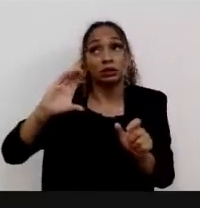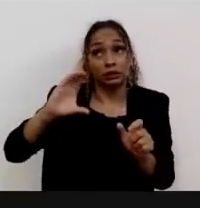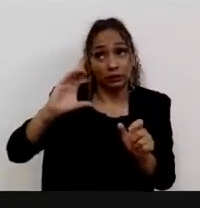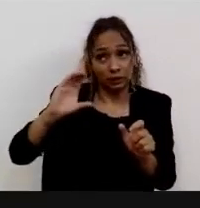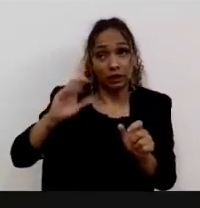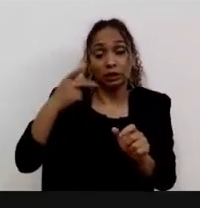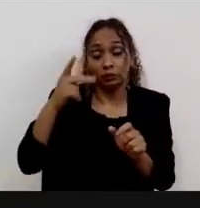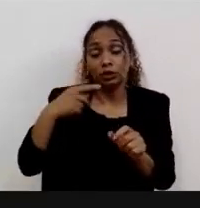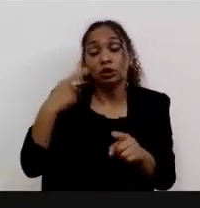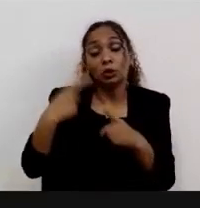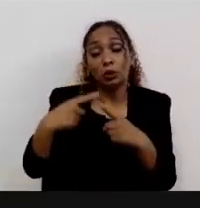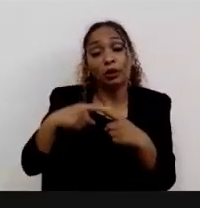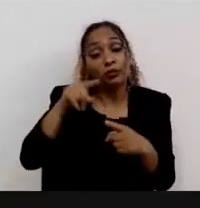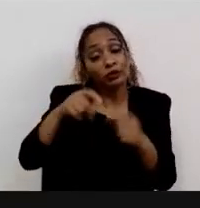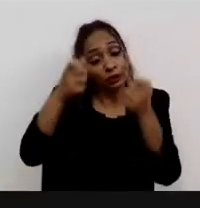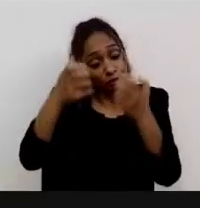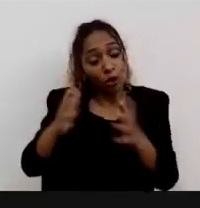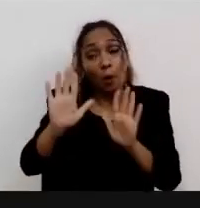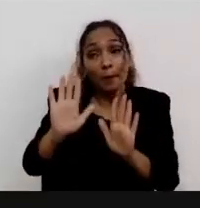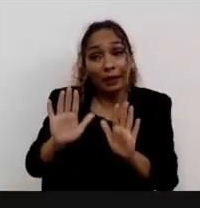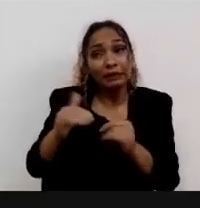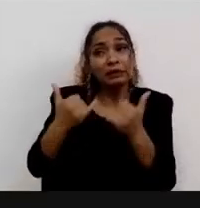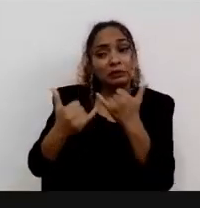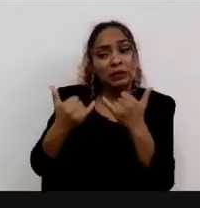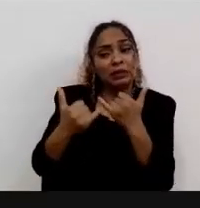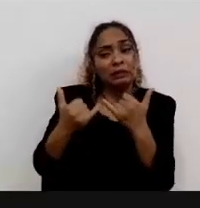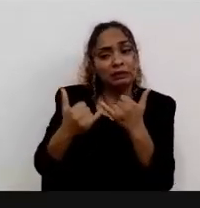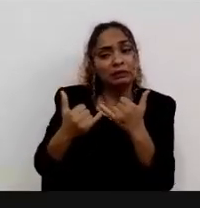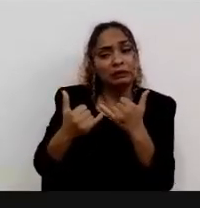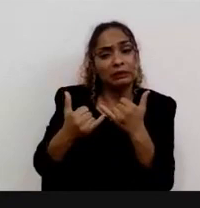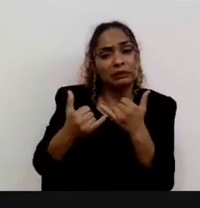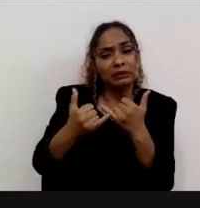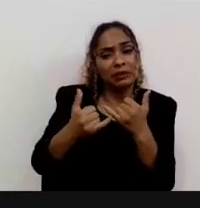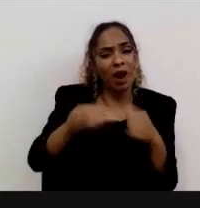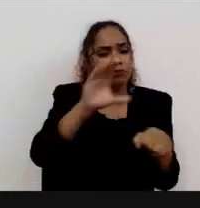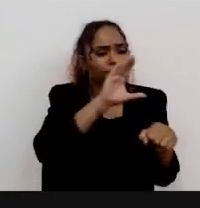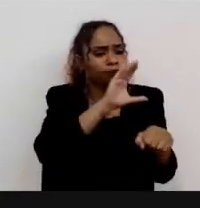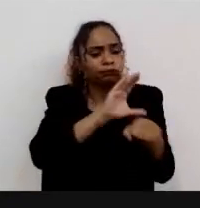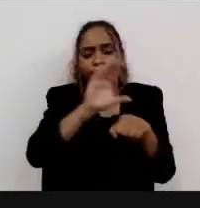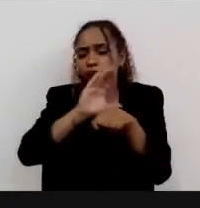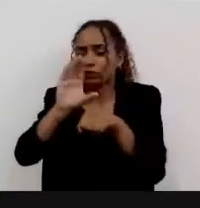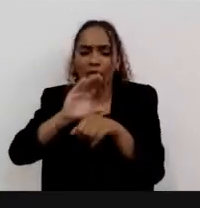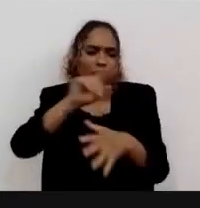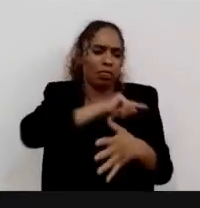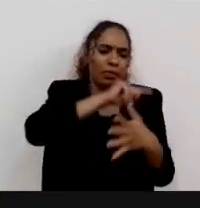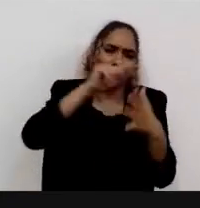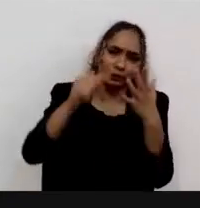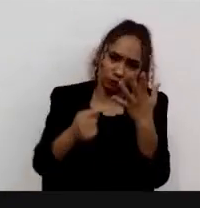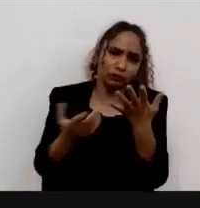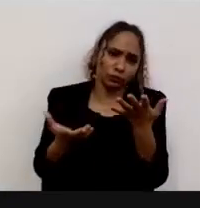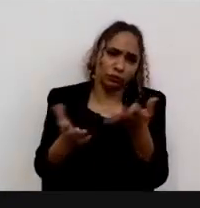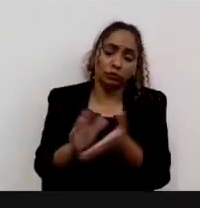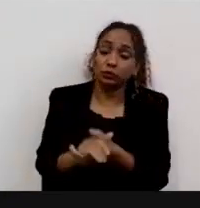você comentou, mas isso parece ser uma tendência para todos os cursos, né?